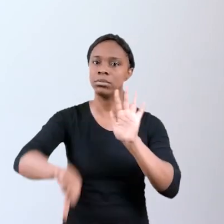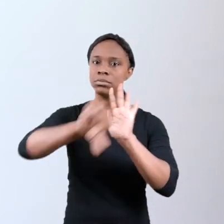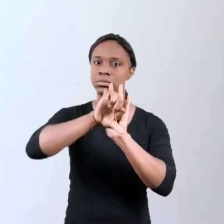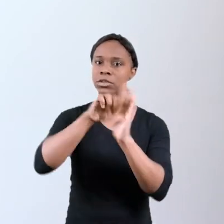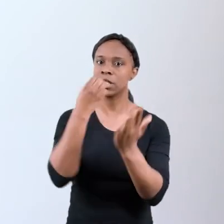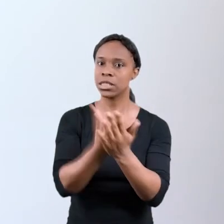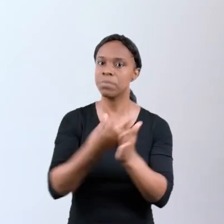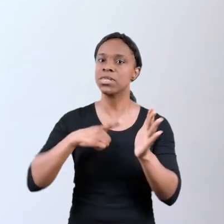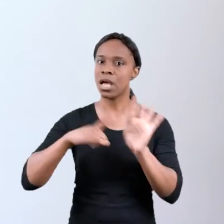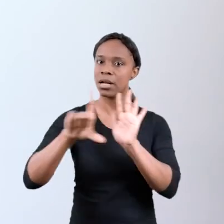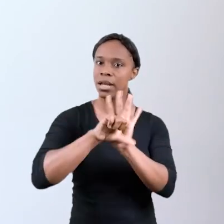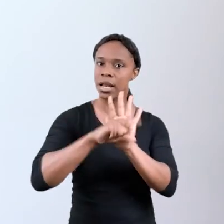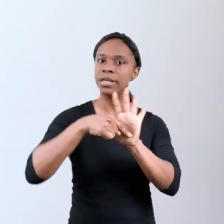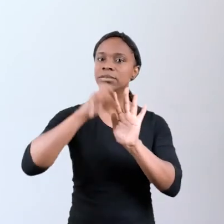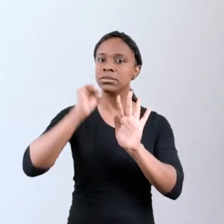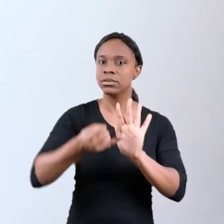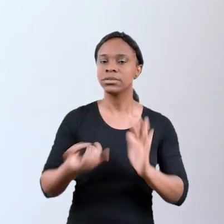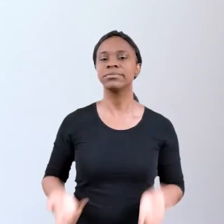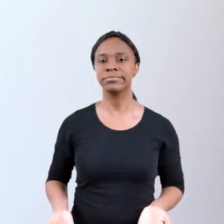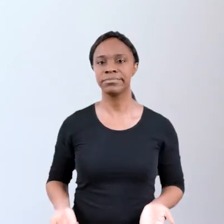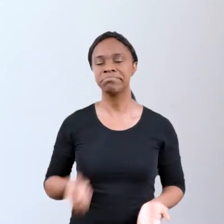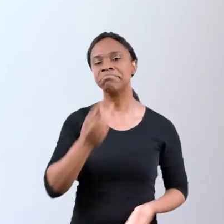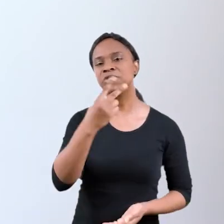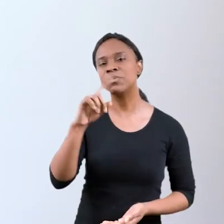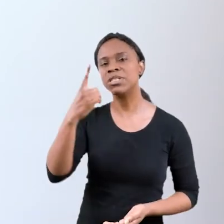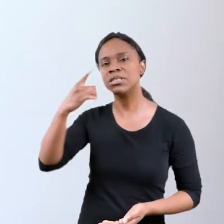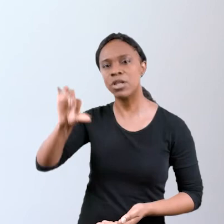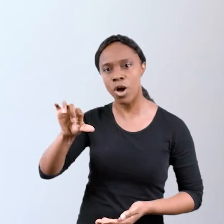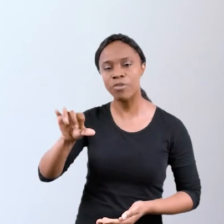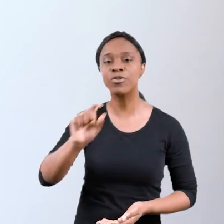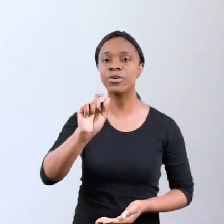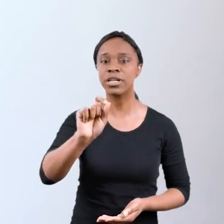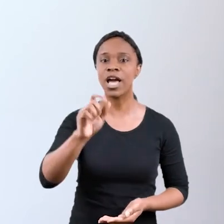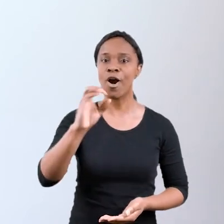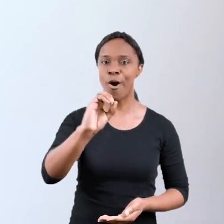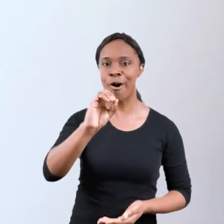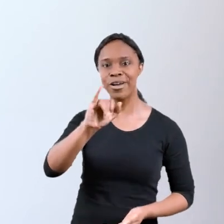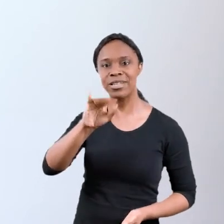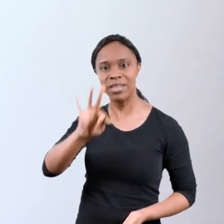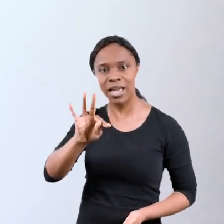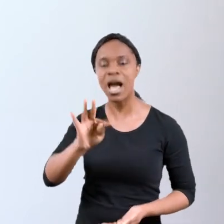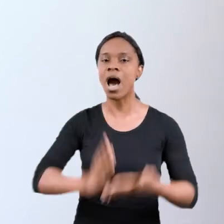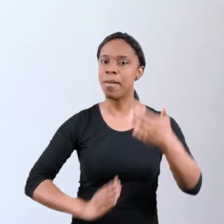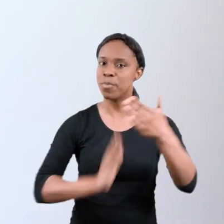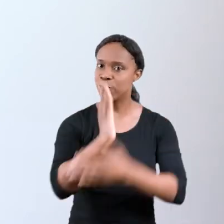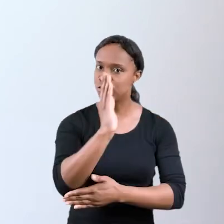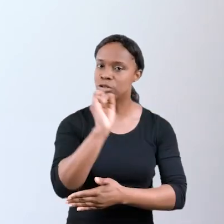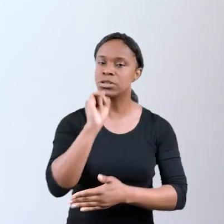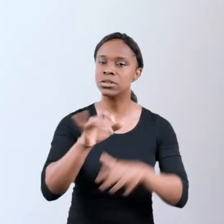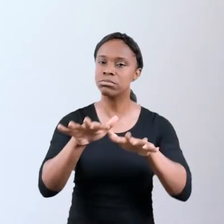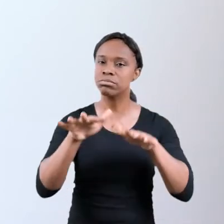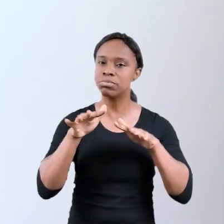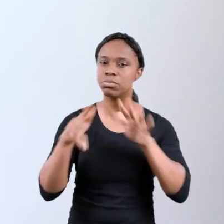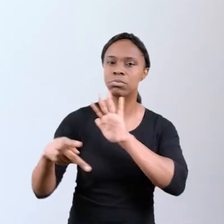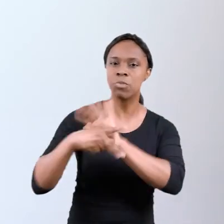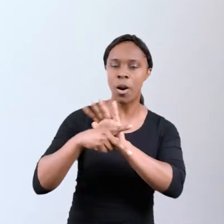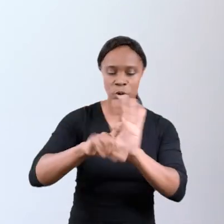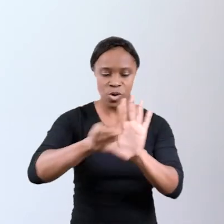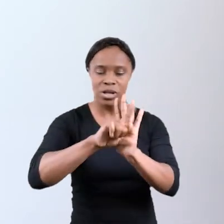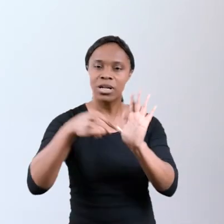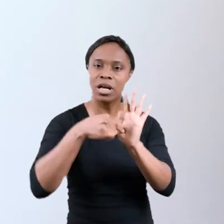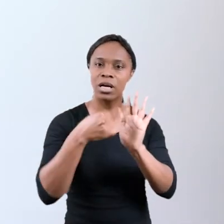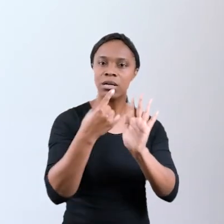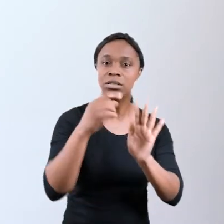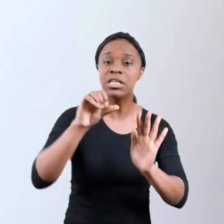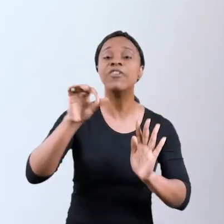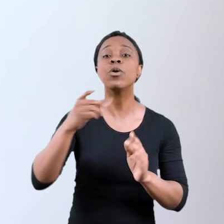Penal brasileiro. Além disso, em 2019, a OIT aprovou a Convenção 190 sobre